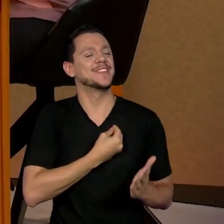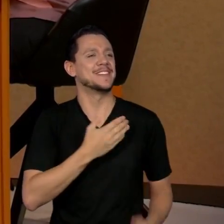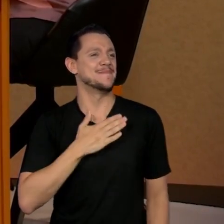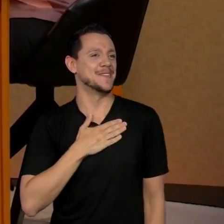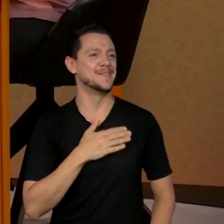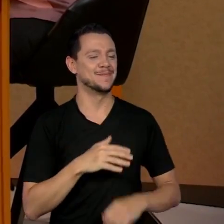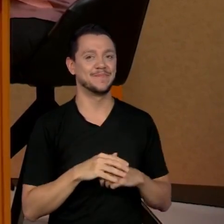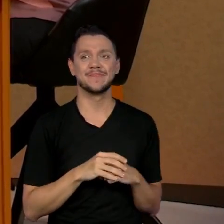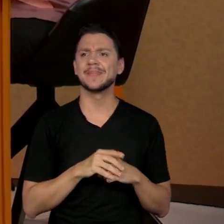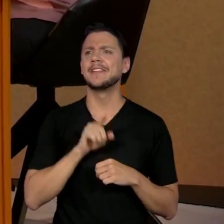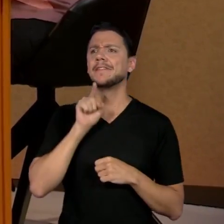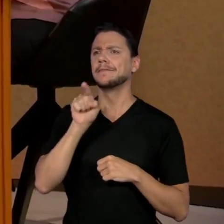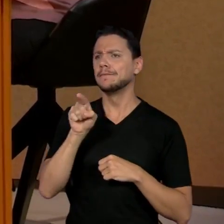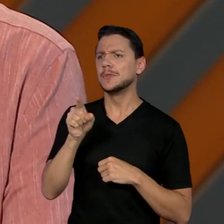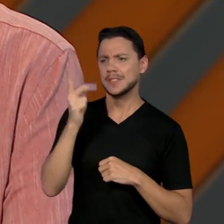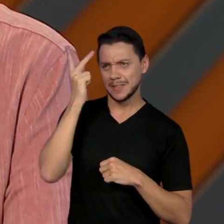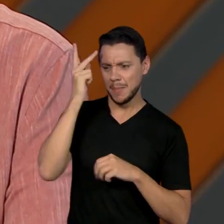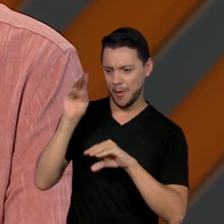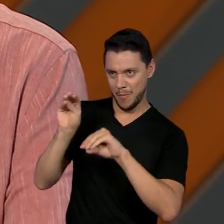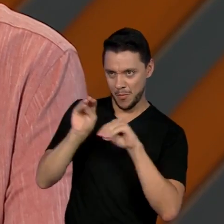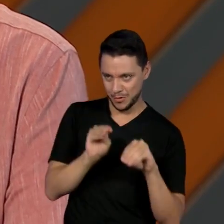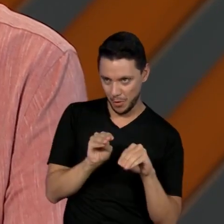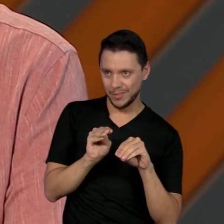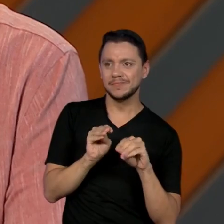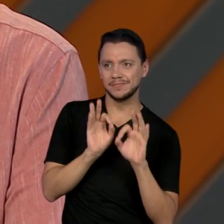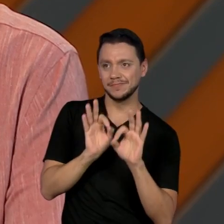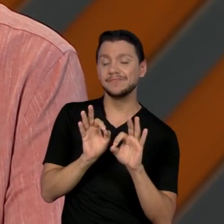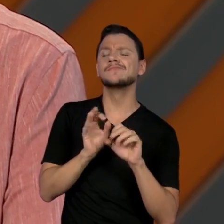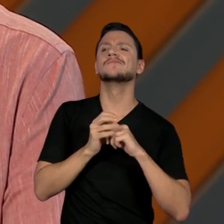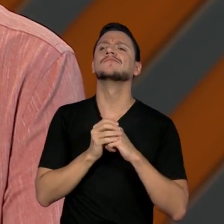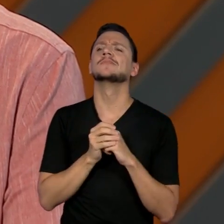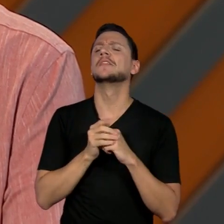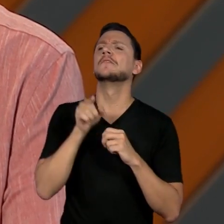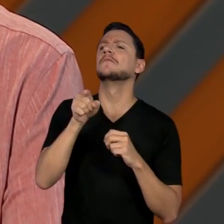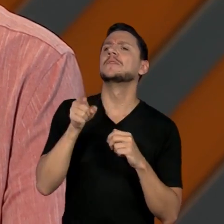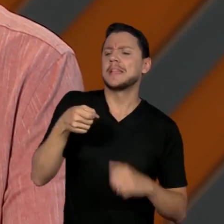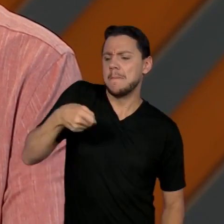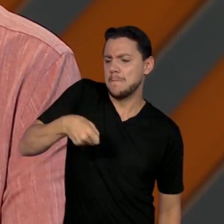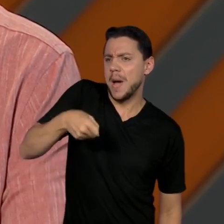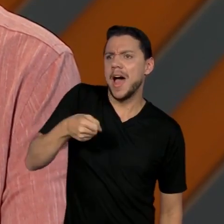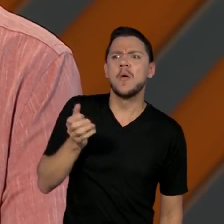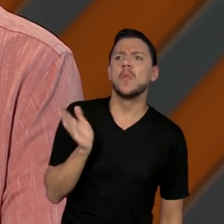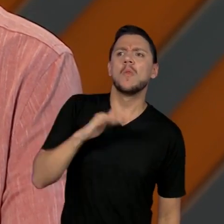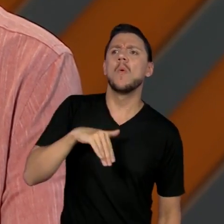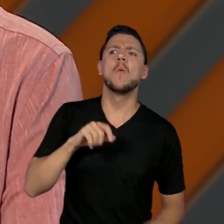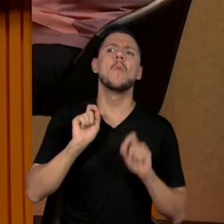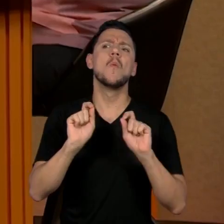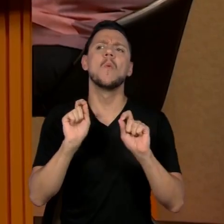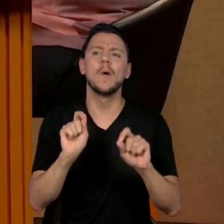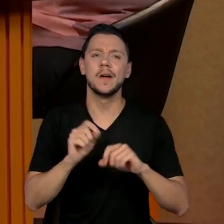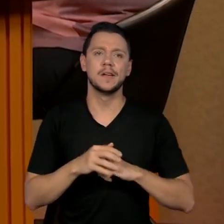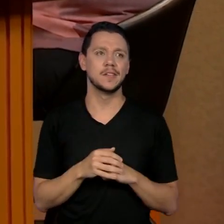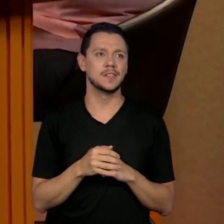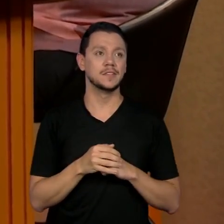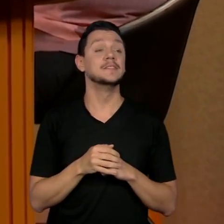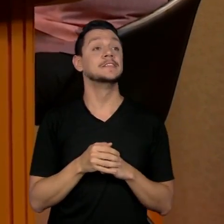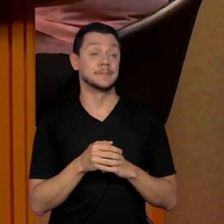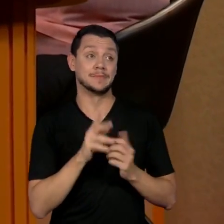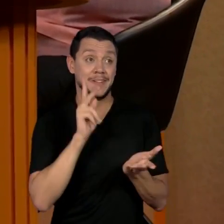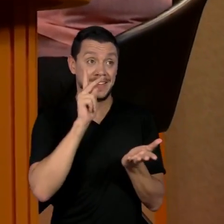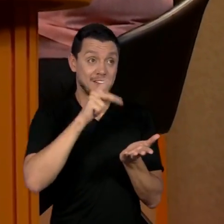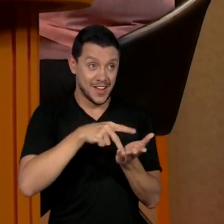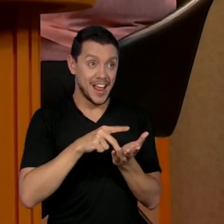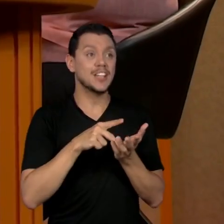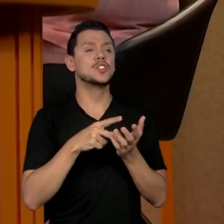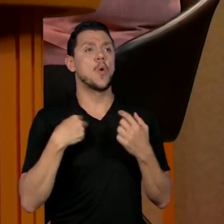você veio para São Paulo, e o que você trouxe na sua mala, na sua bagagem? Na realidade, eu trouxe uma